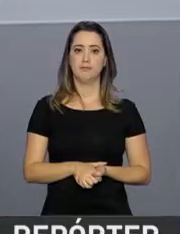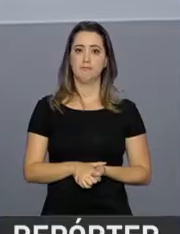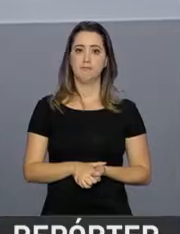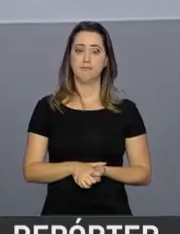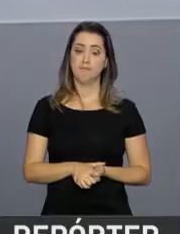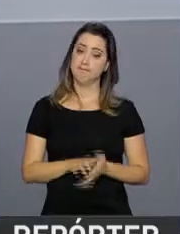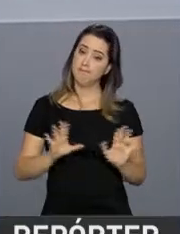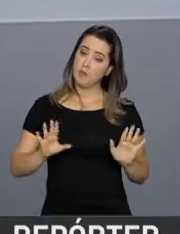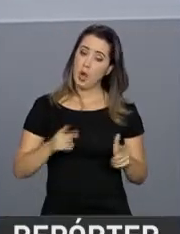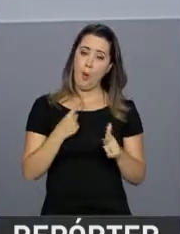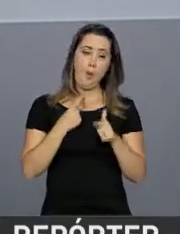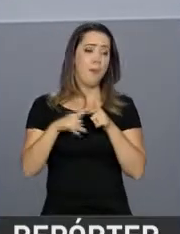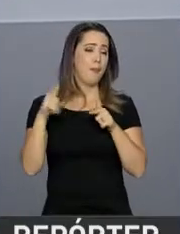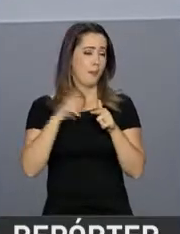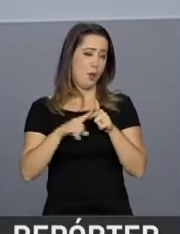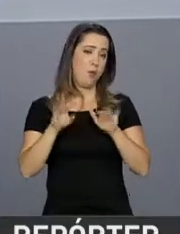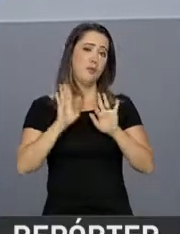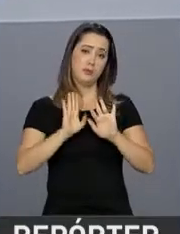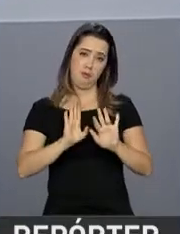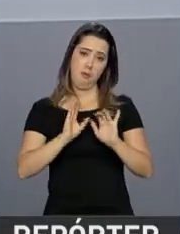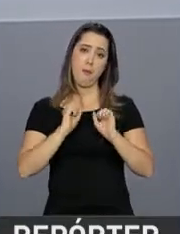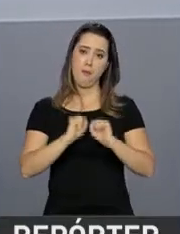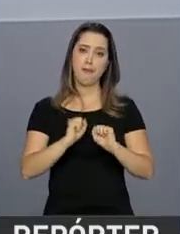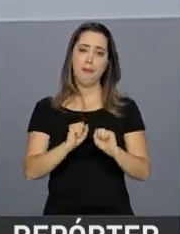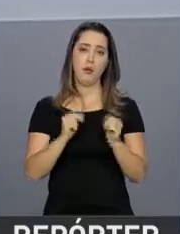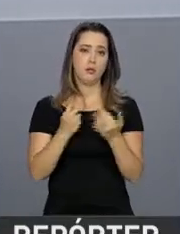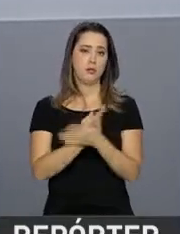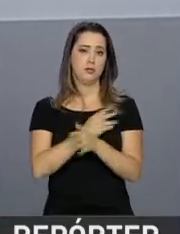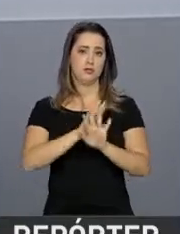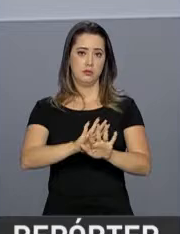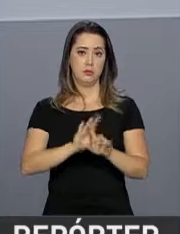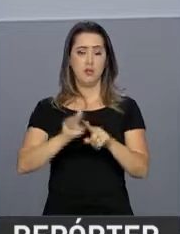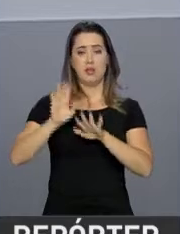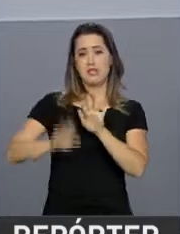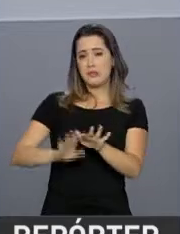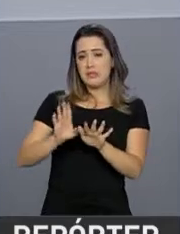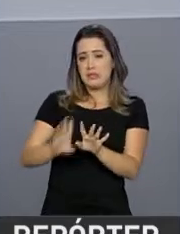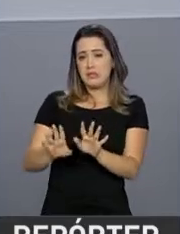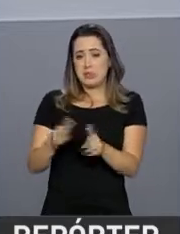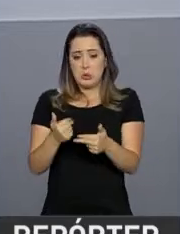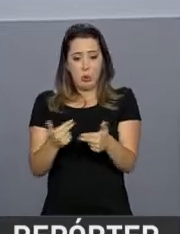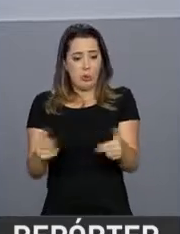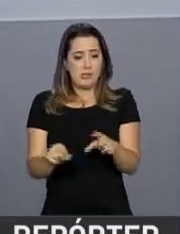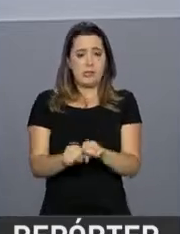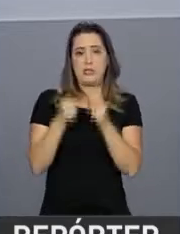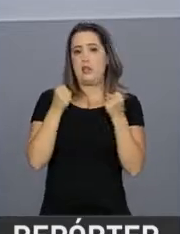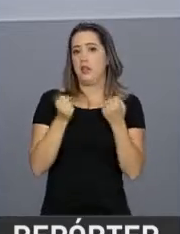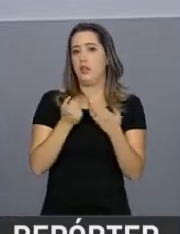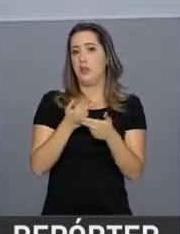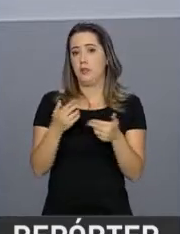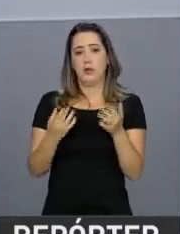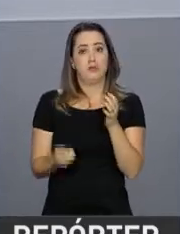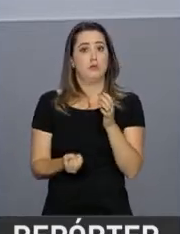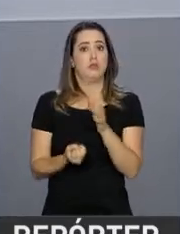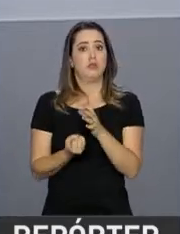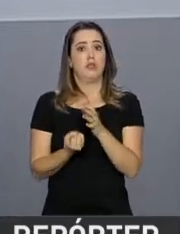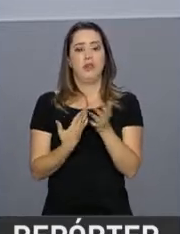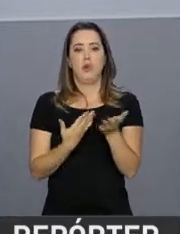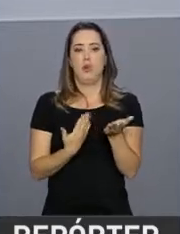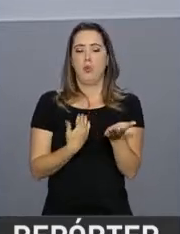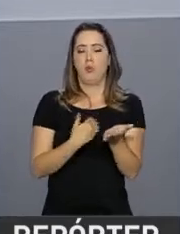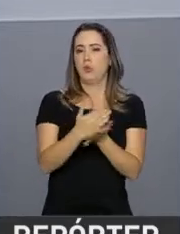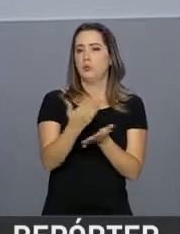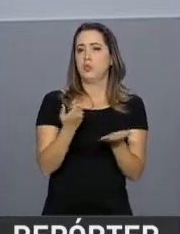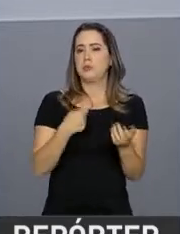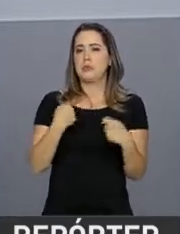a gente sabe que imprevistos acontecem de vez em quando o eletrodoméstico quebra surge um evento de última hora e